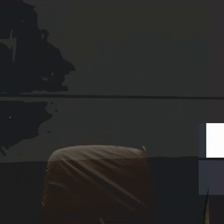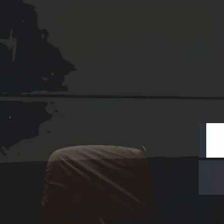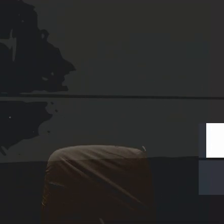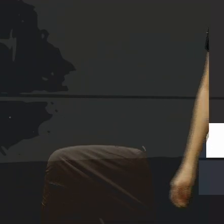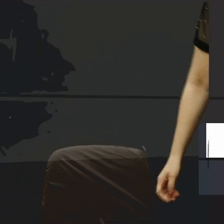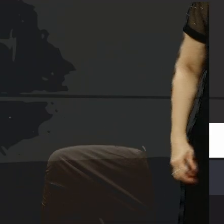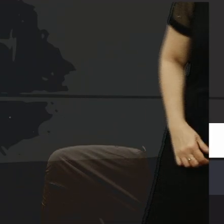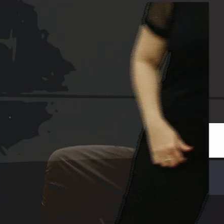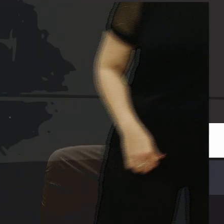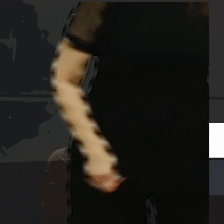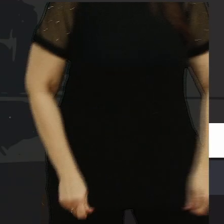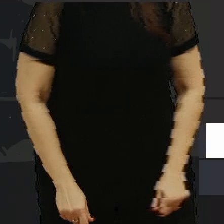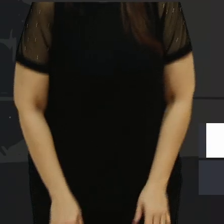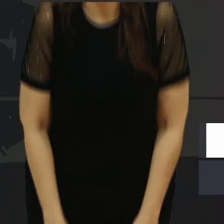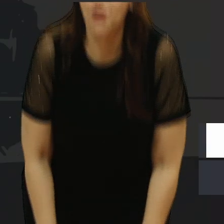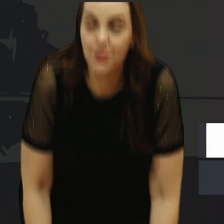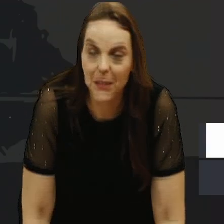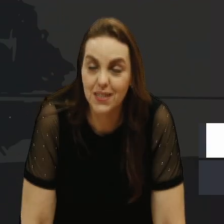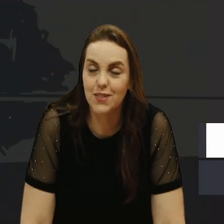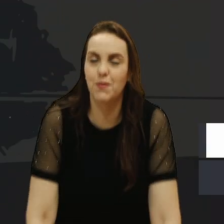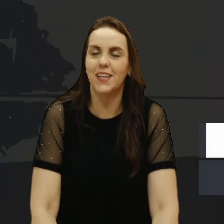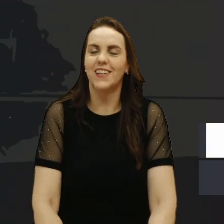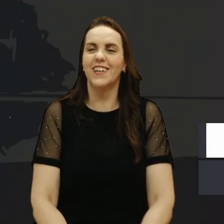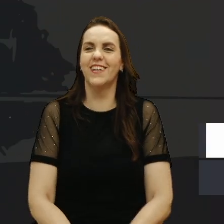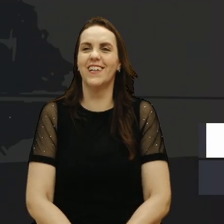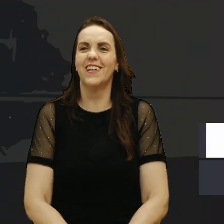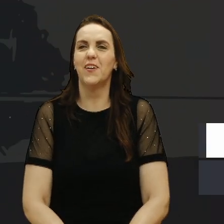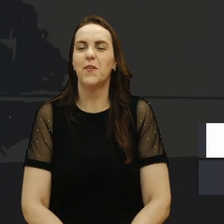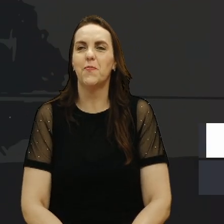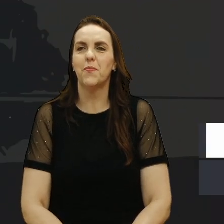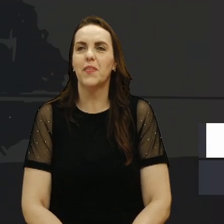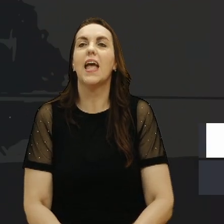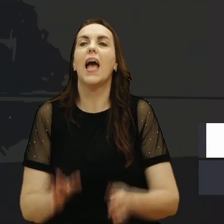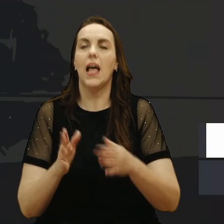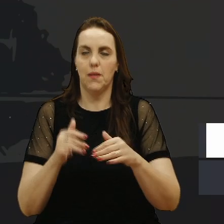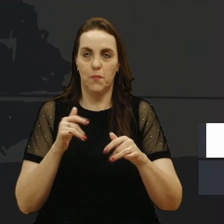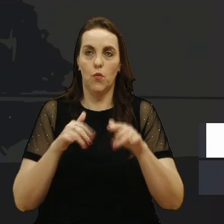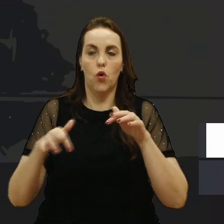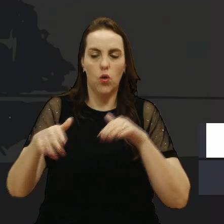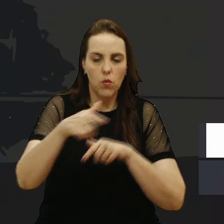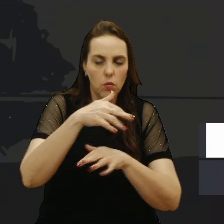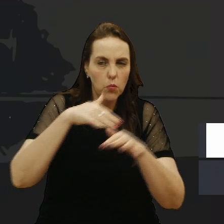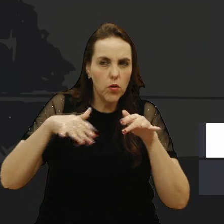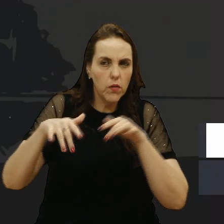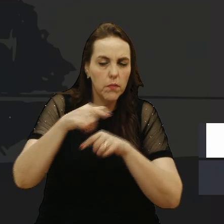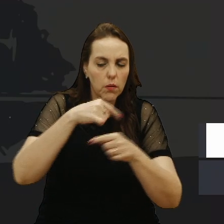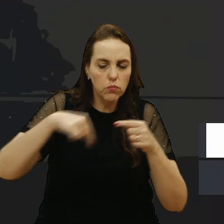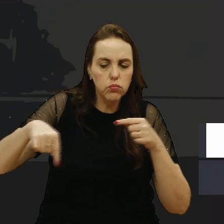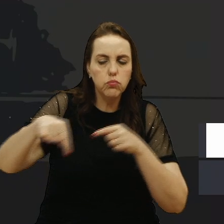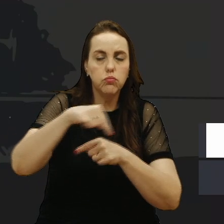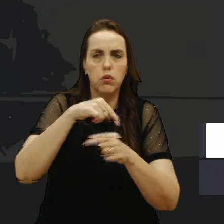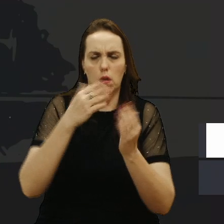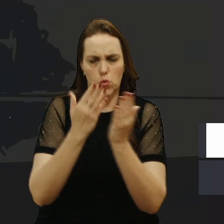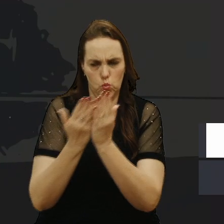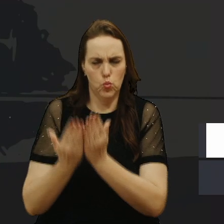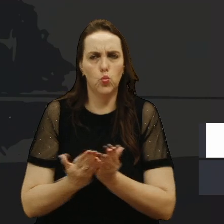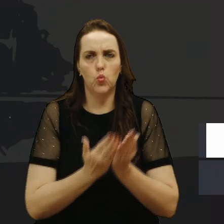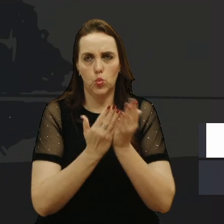estudo. Pode passar. Então, cada movimento ele é estudado. Pode passar.